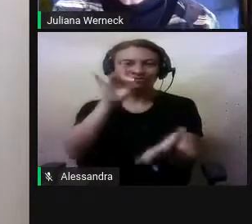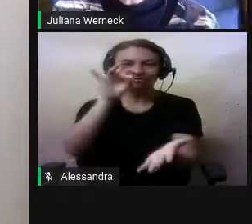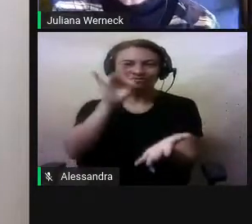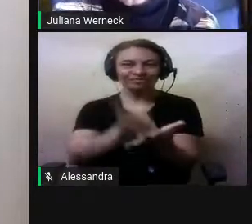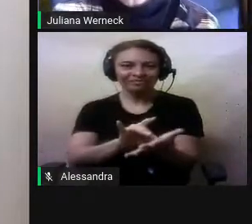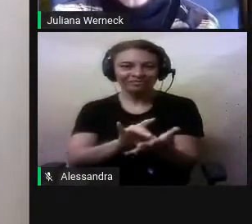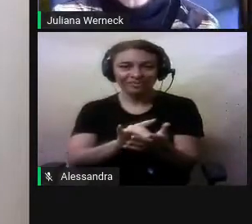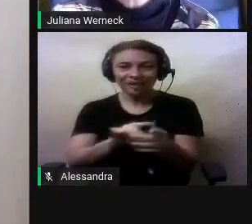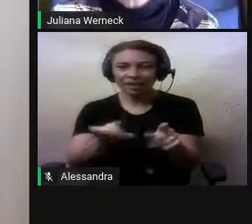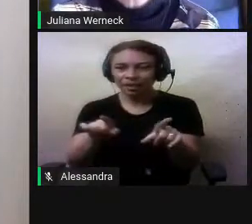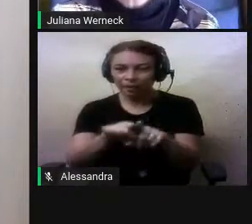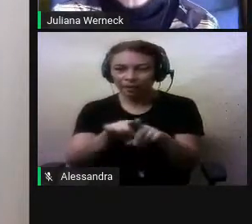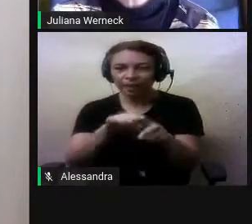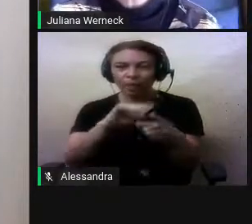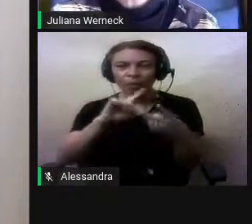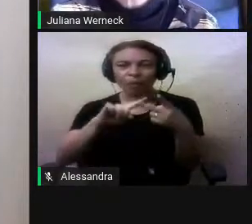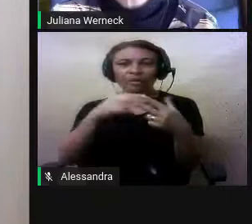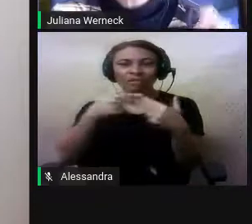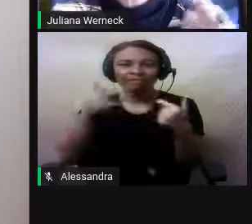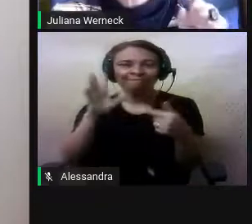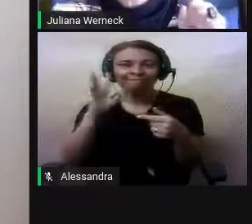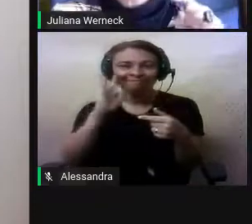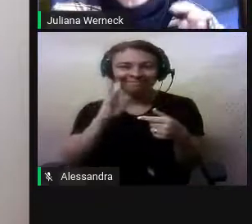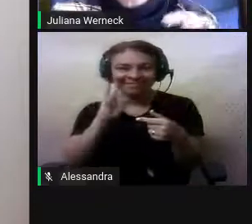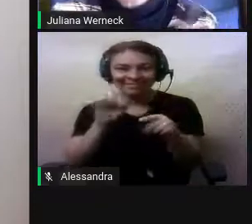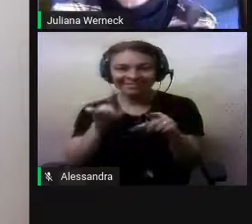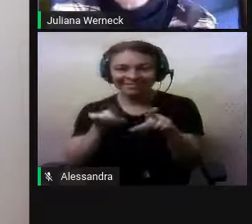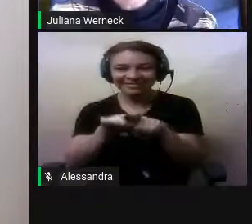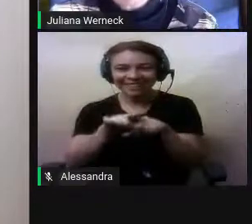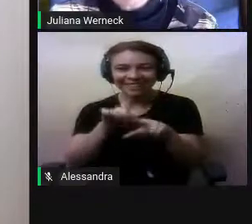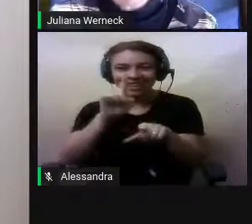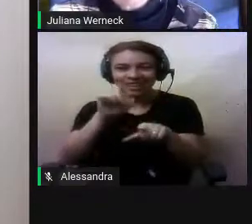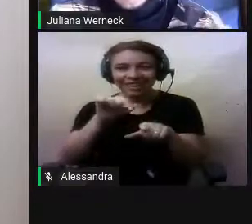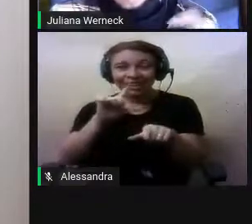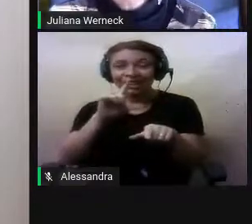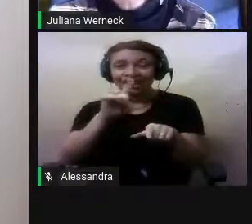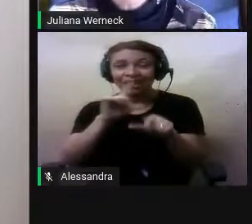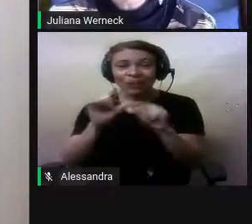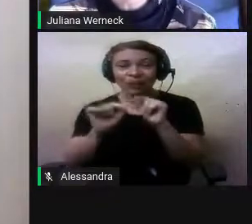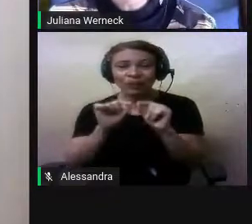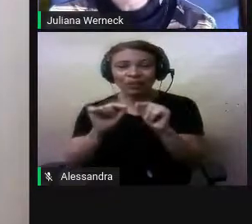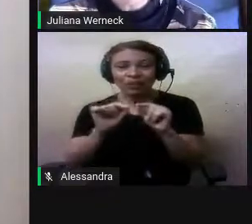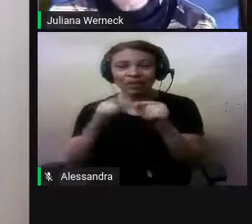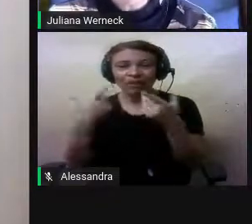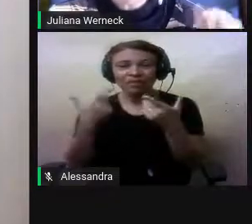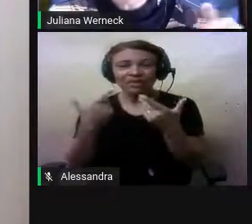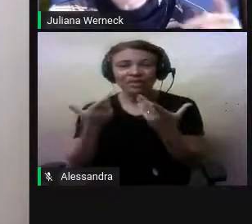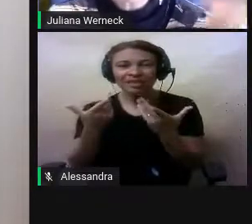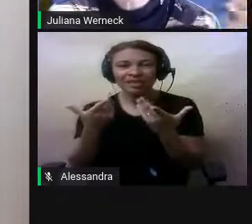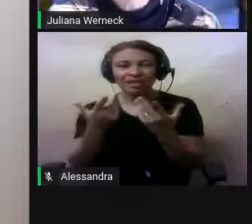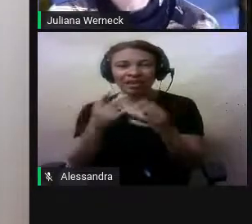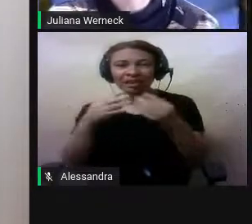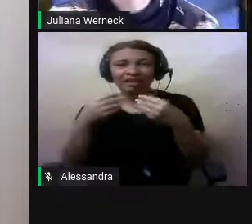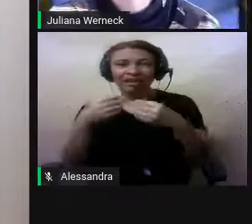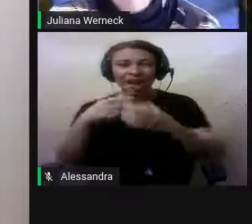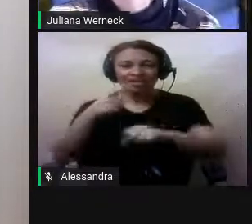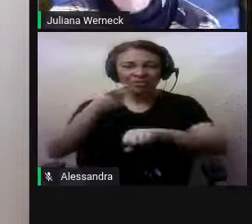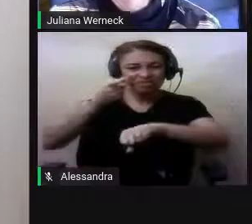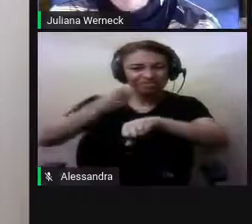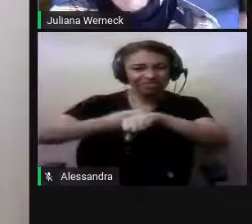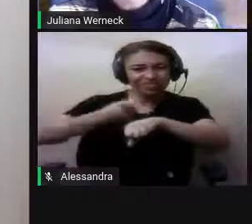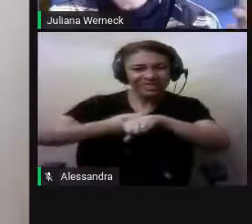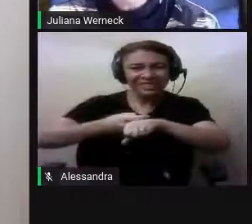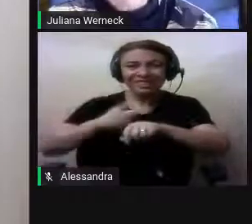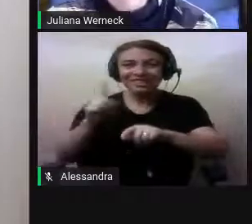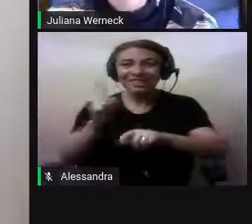uma coisa muito legal também é depois a gente ter, eventualmente, ser flexível, porque às vezes a gente precisa,